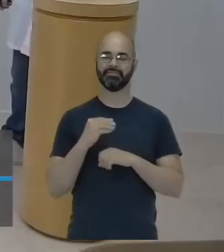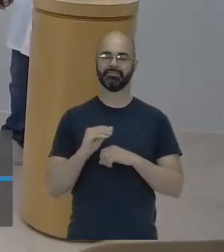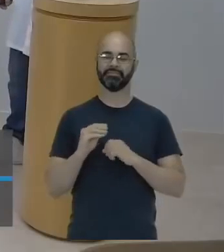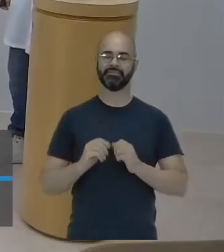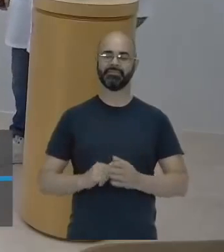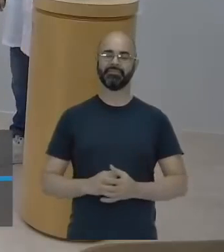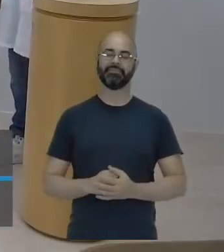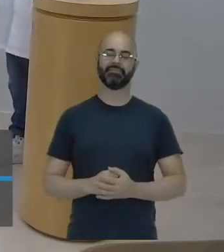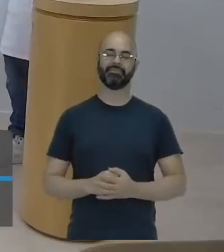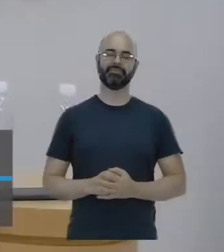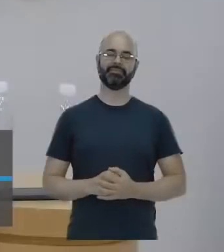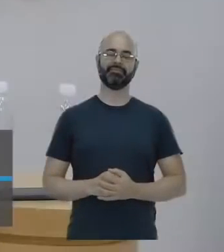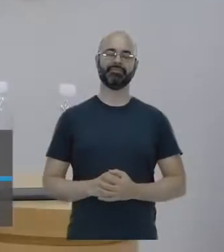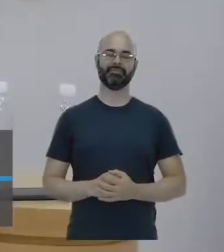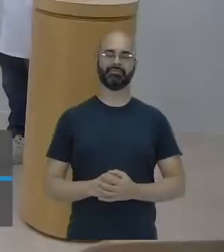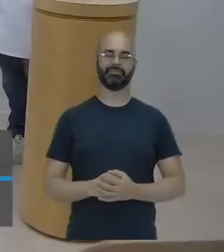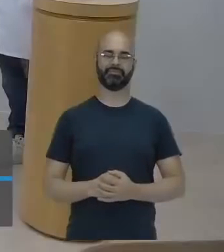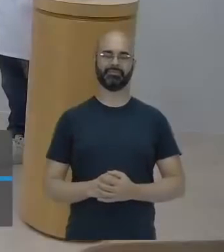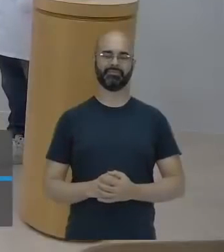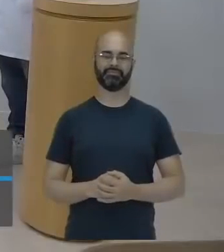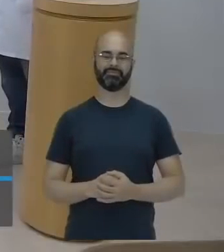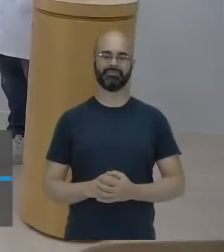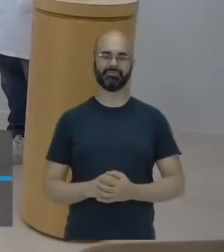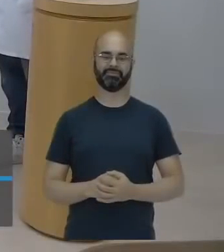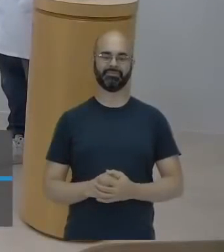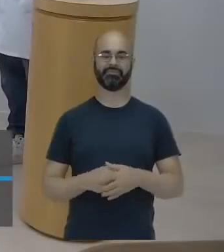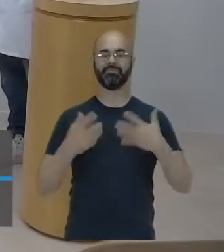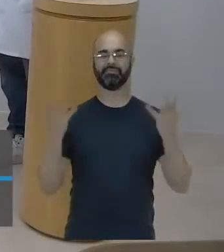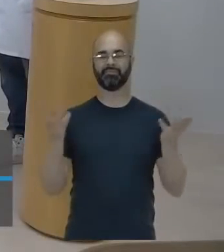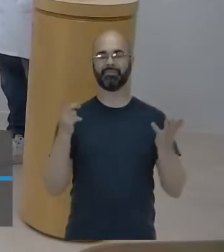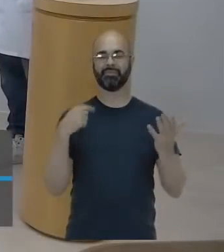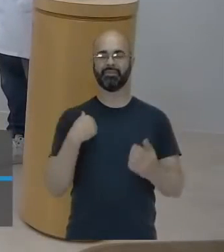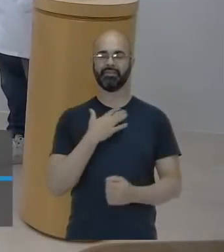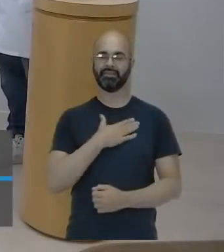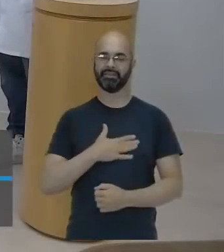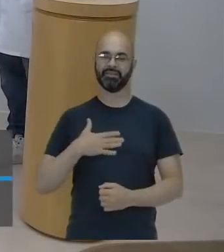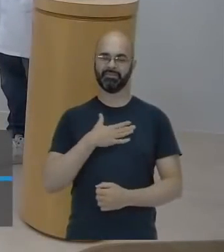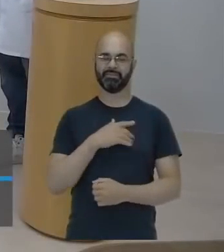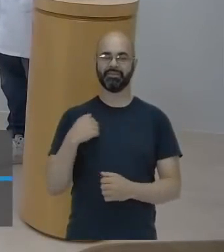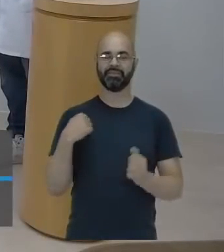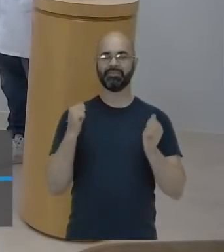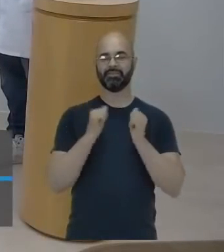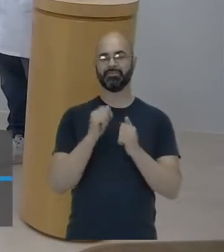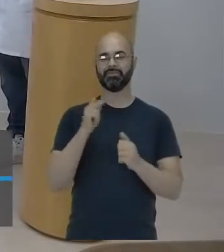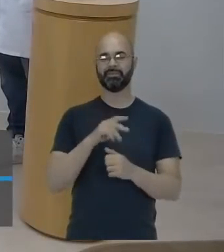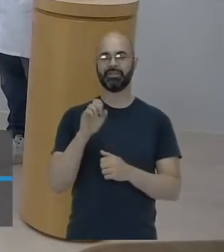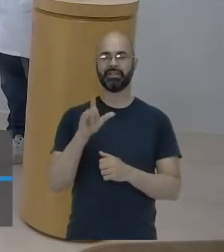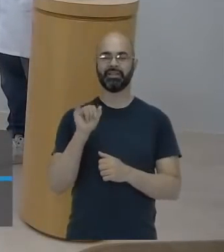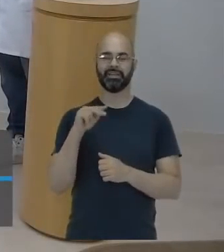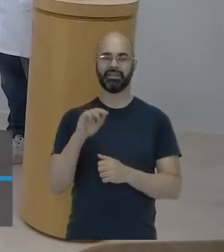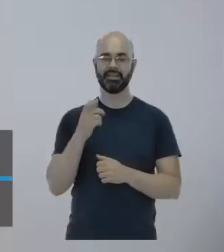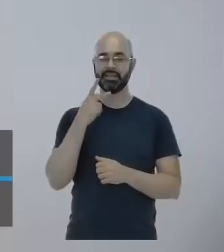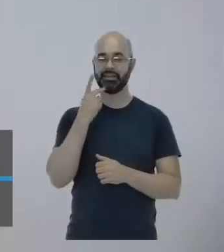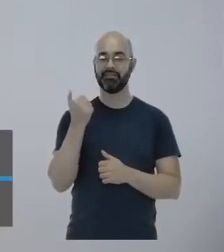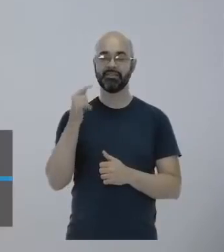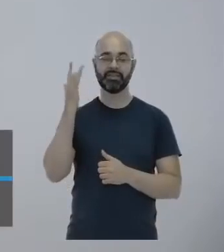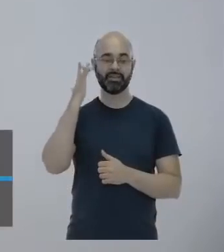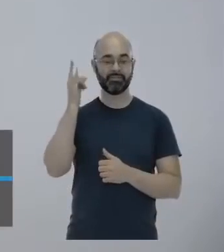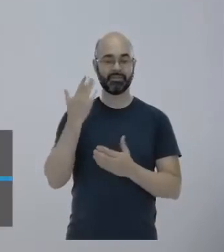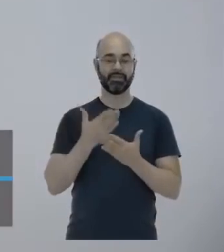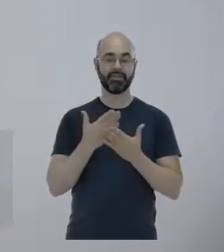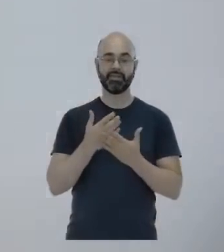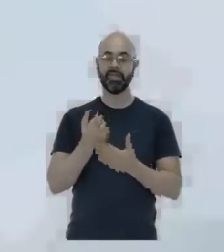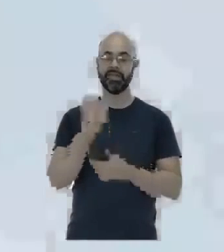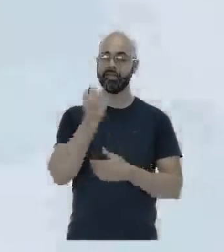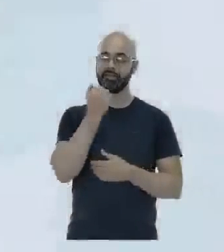finais. Foi um prazer estar aqui com vocês hoje. Aqui a professora Eliane está dizendo que a partir de amanhã as aulas de ciências, ela vai